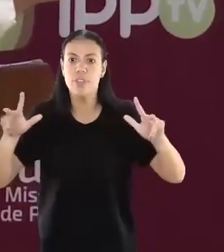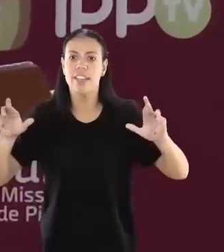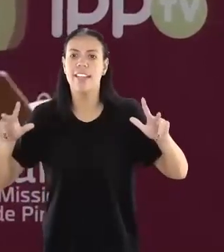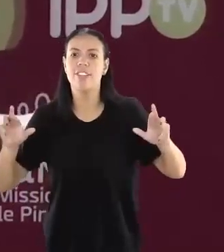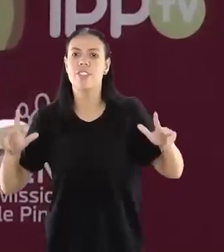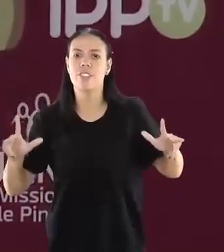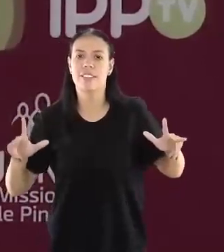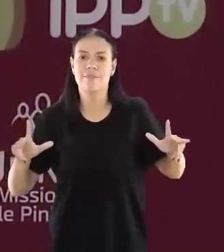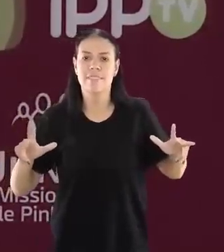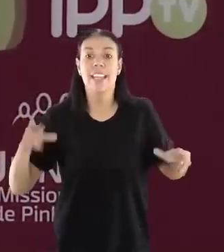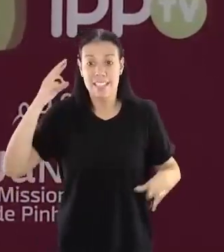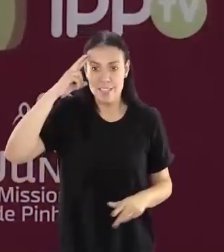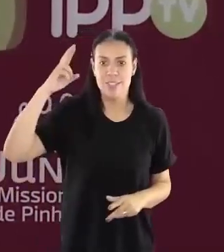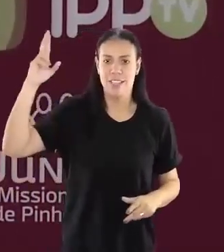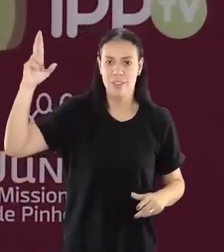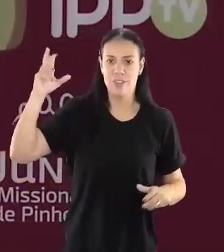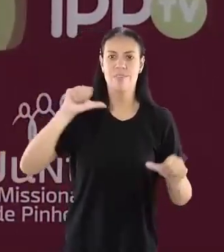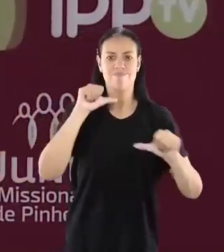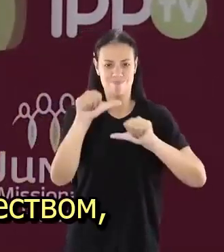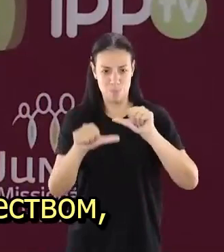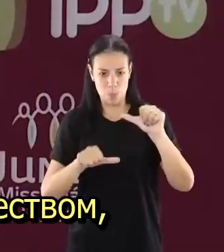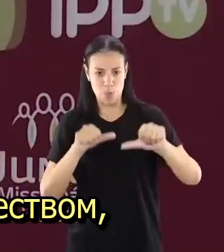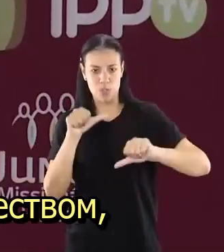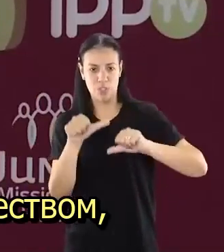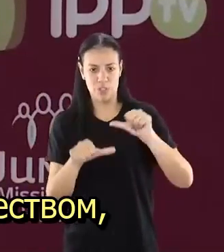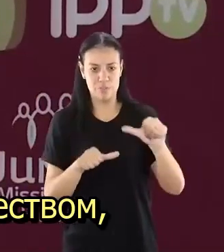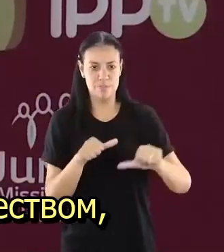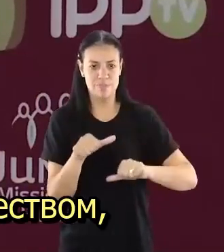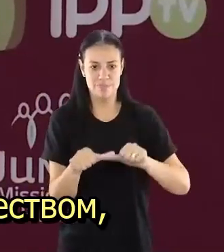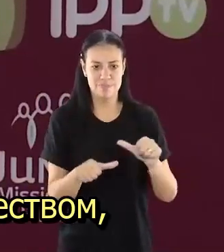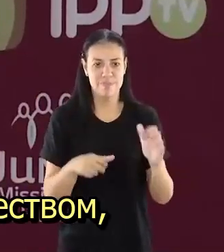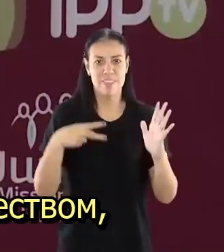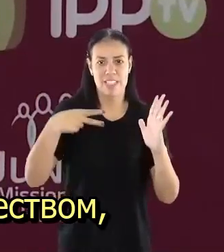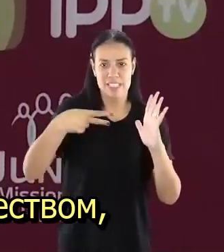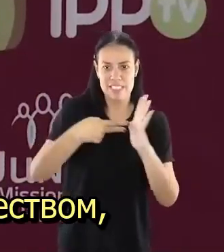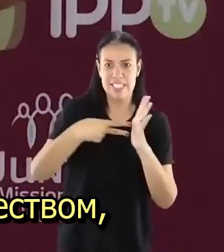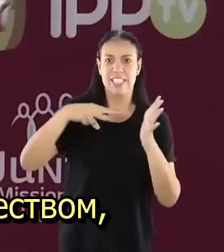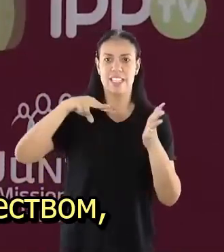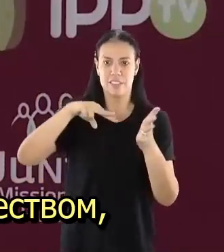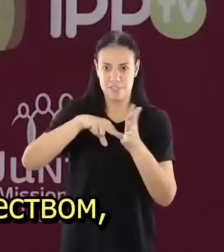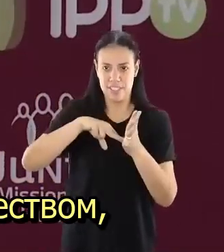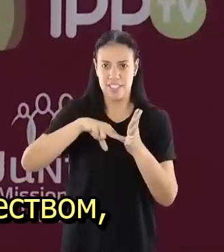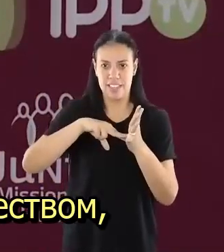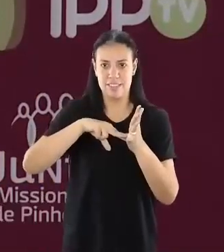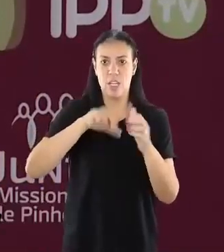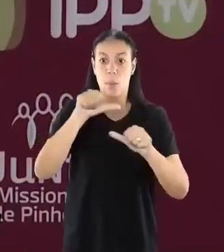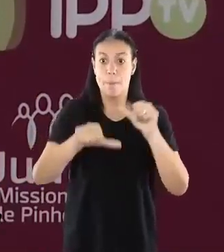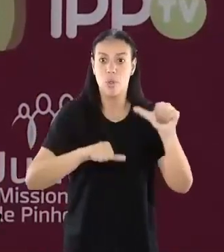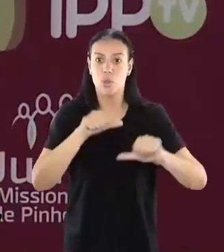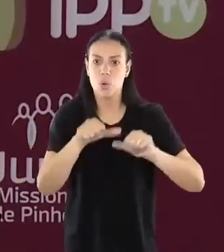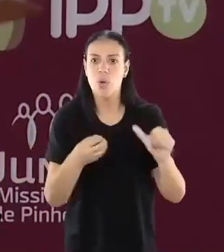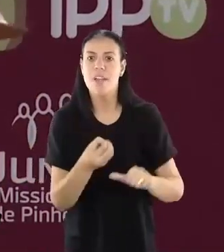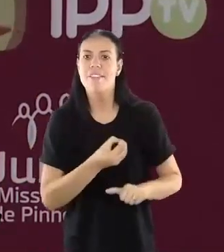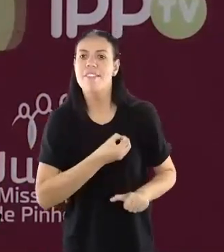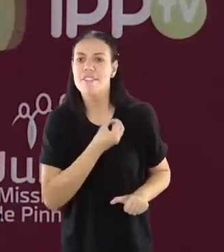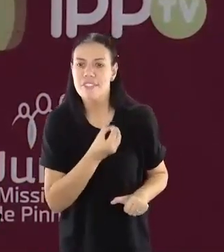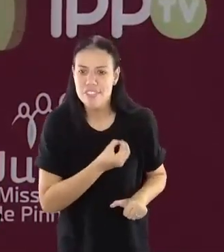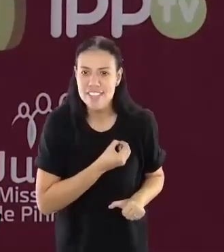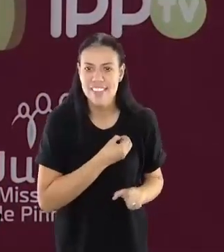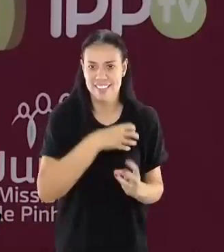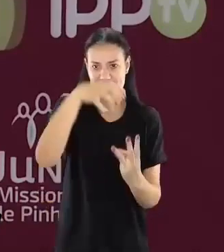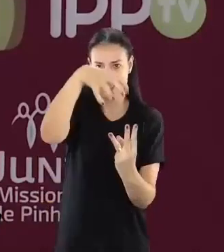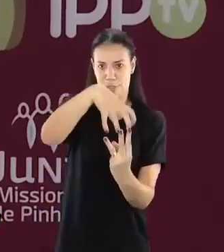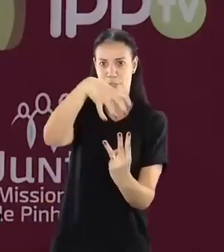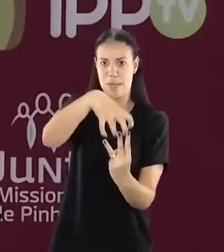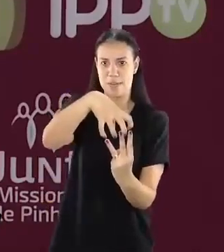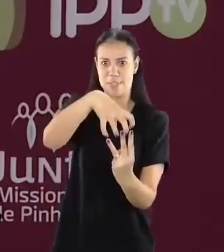deles, o Senhor muda o destino deles. A nossa oração é que, diante do Natal que chegou, o Natal de Jesus Cristo, conforme